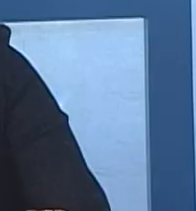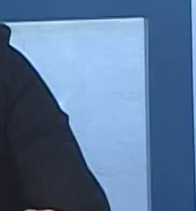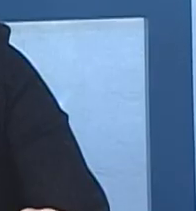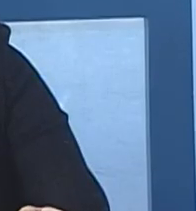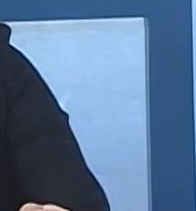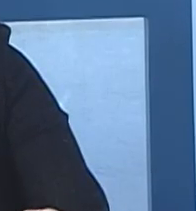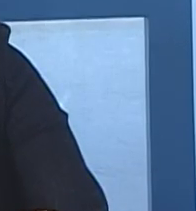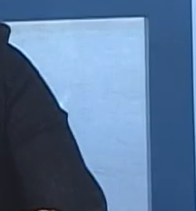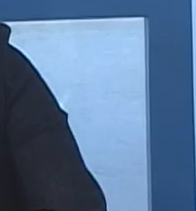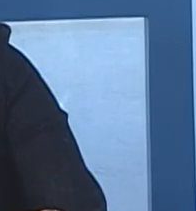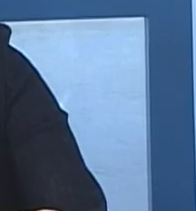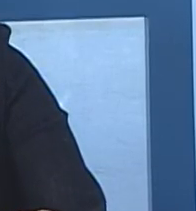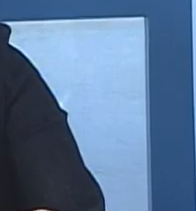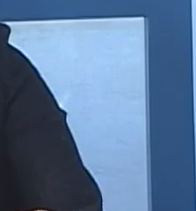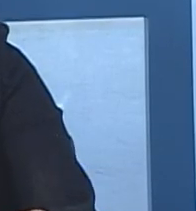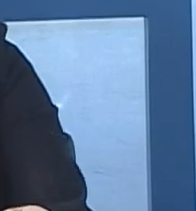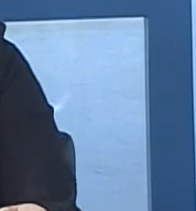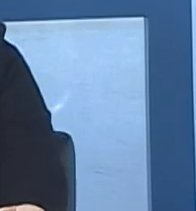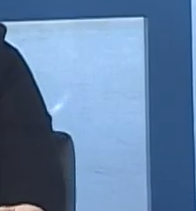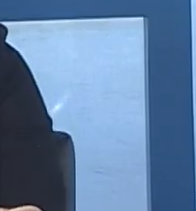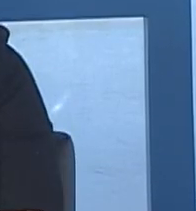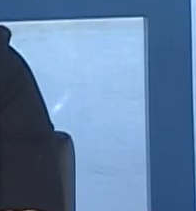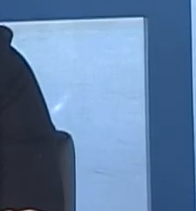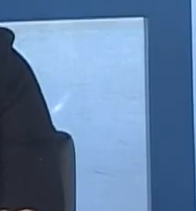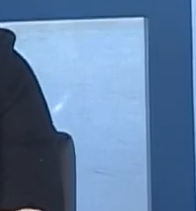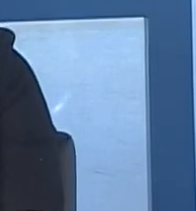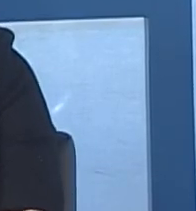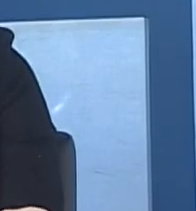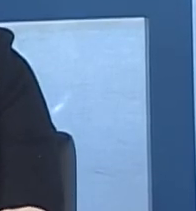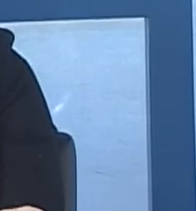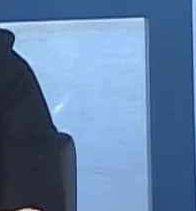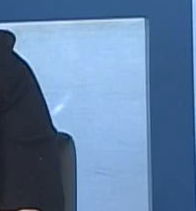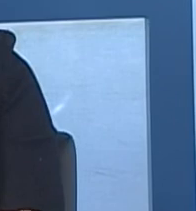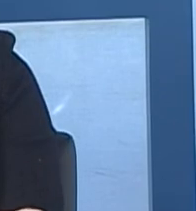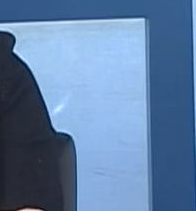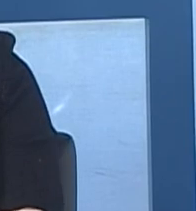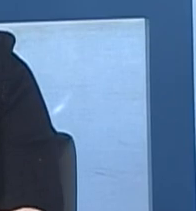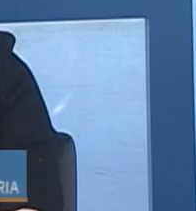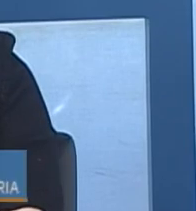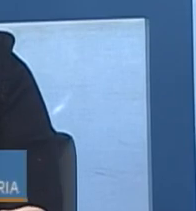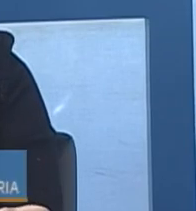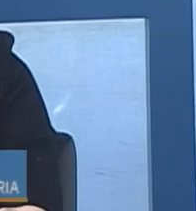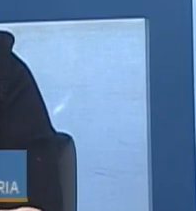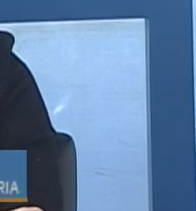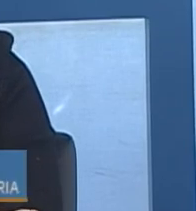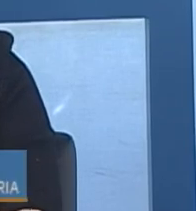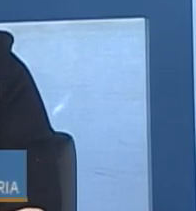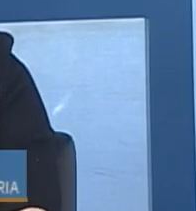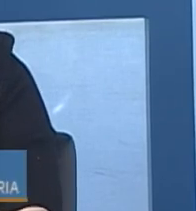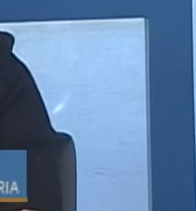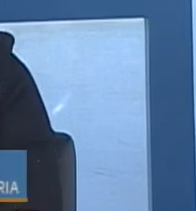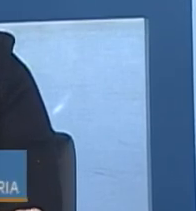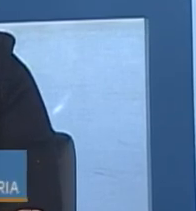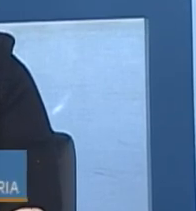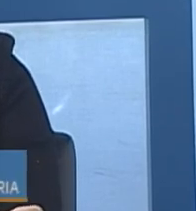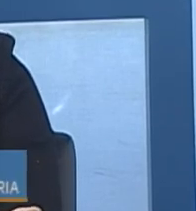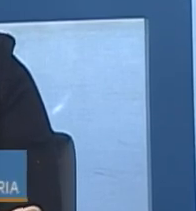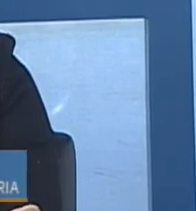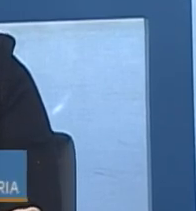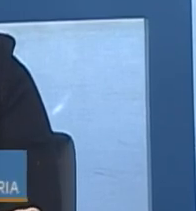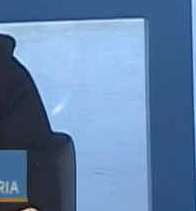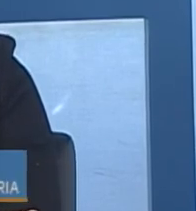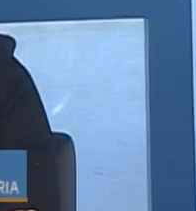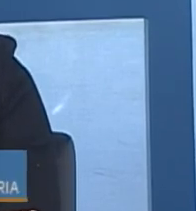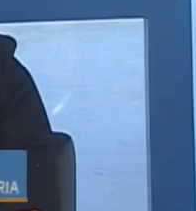Olá, estamos de volta com a teleconferência sobre a expansão dos serviços de proteção social básica do Ministério do Desenvolvimento Social